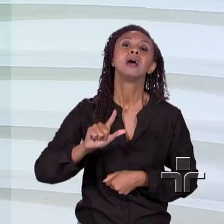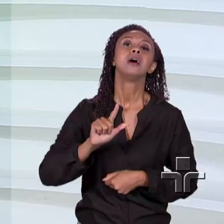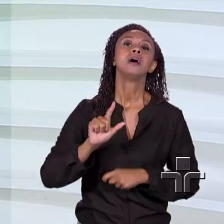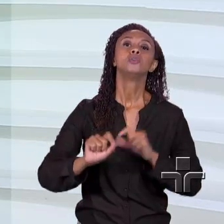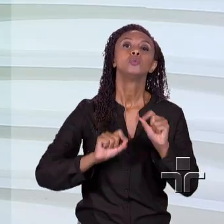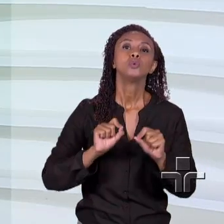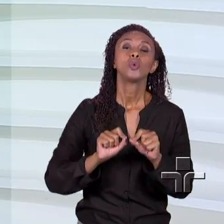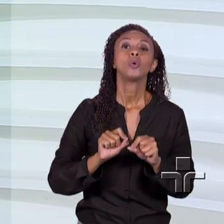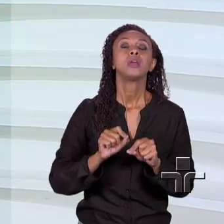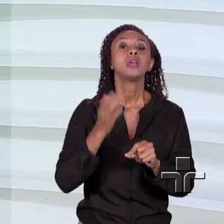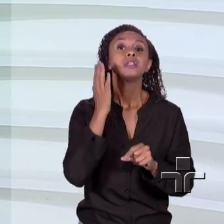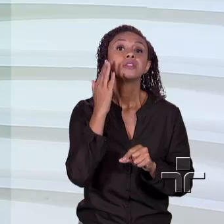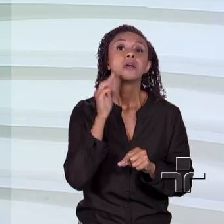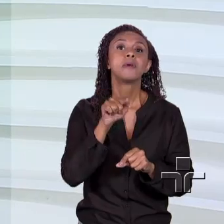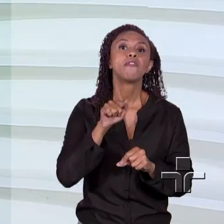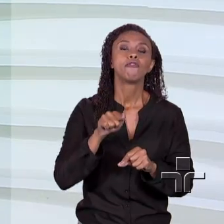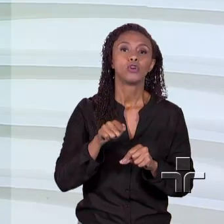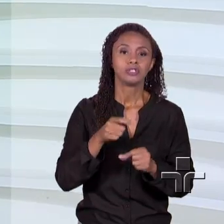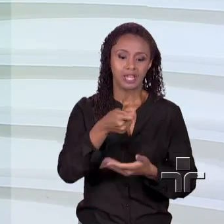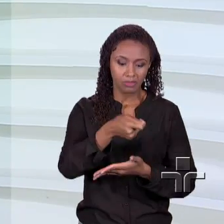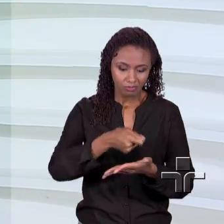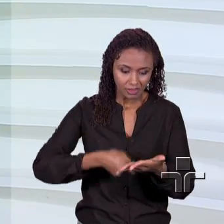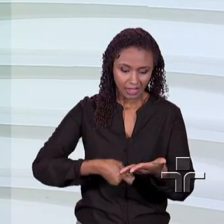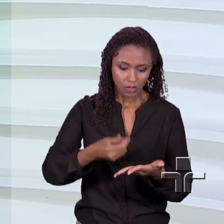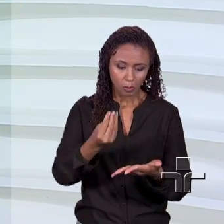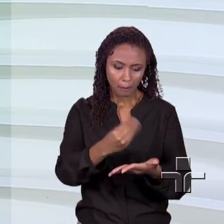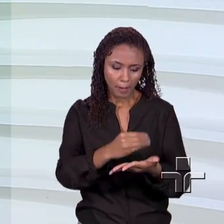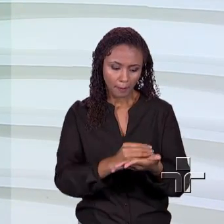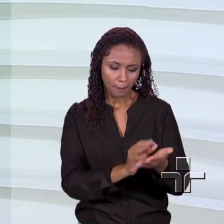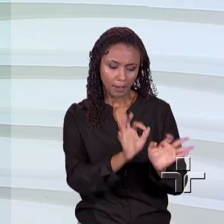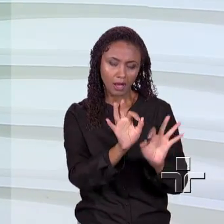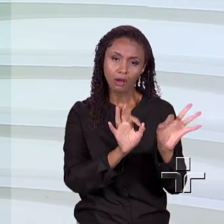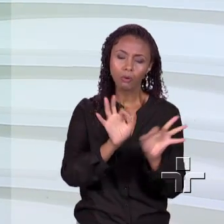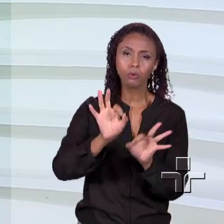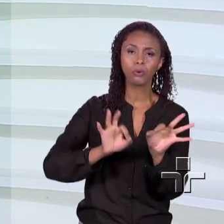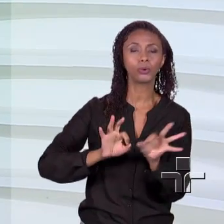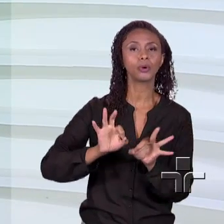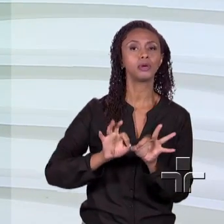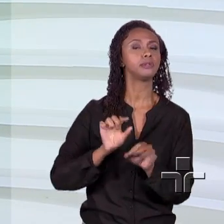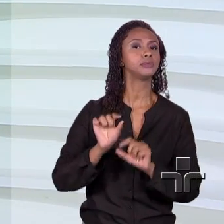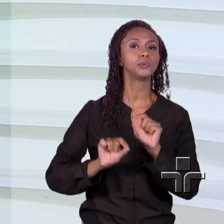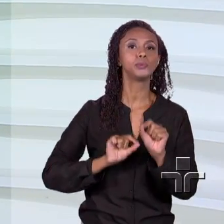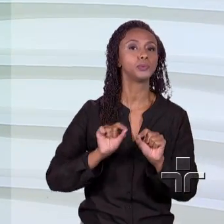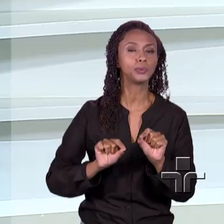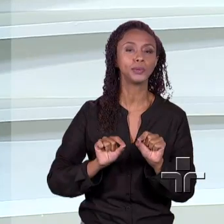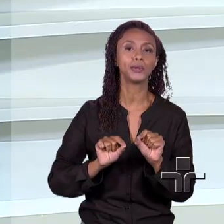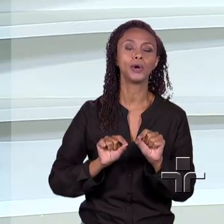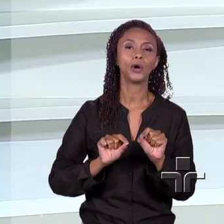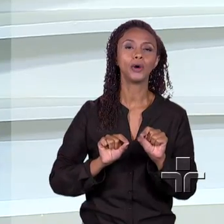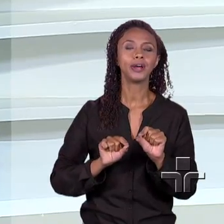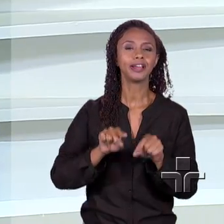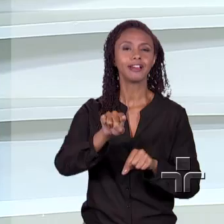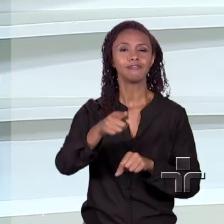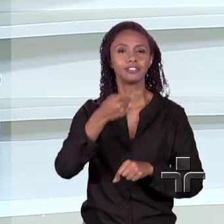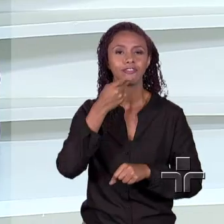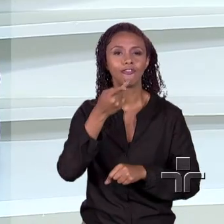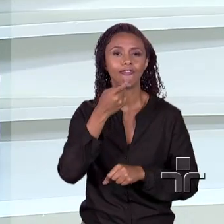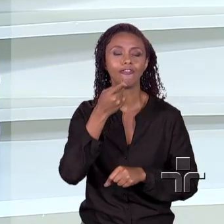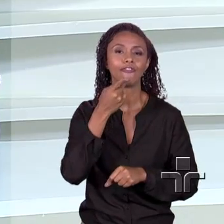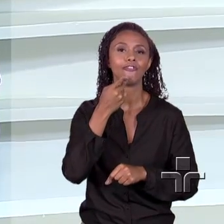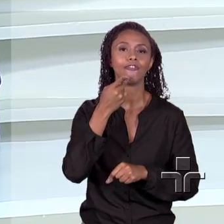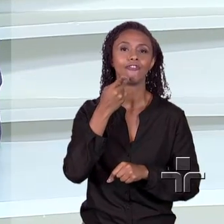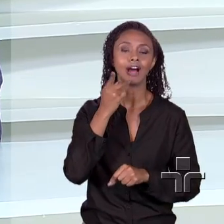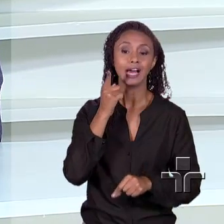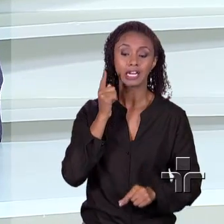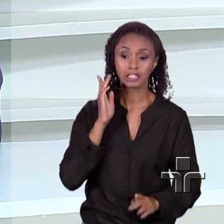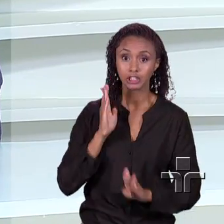você construiu isso no texto, né, que é a questão que quando você relata da descoberta